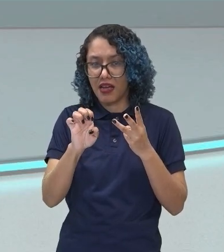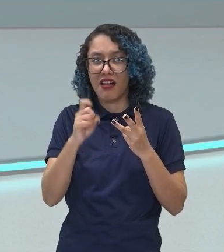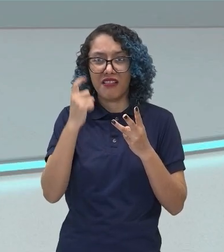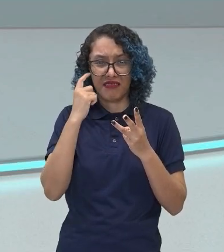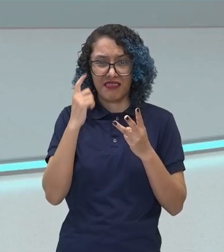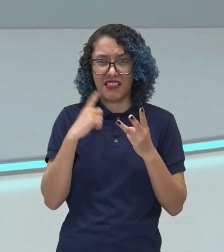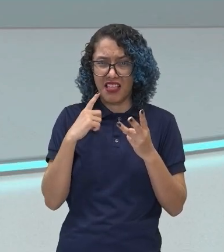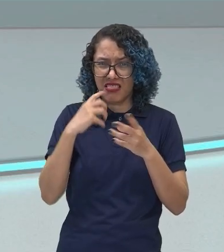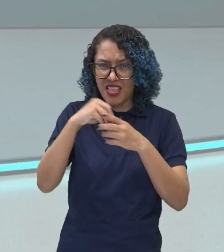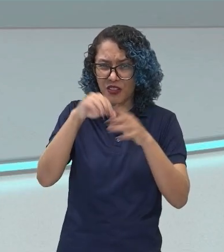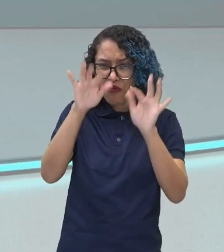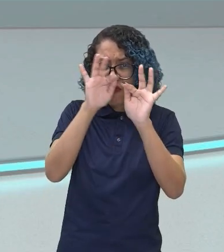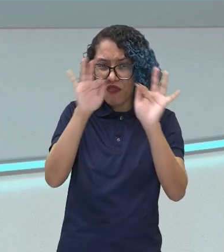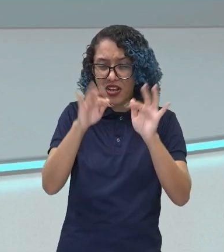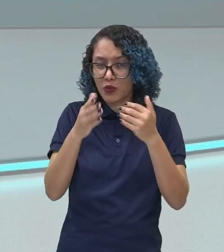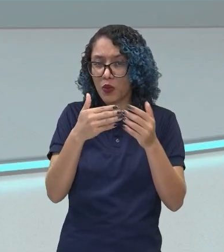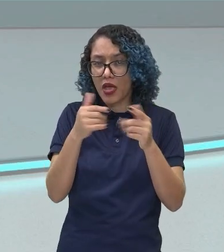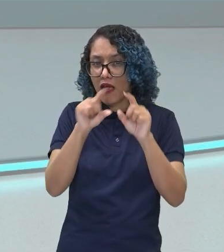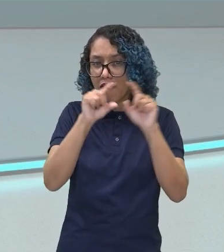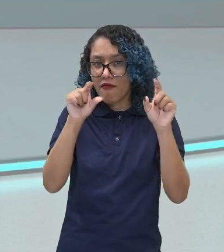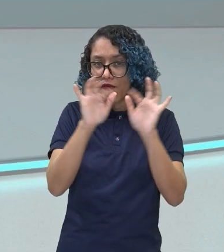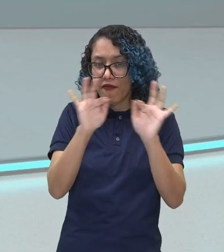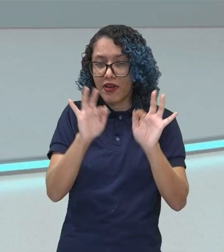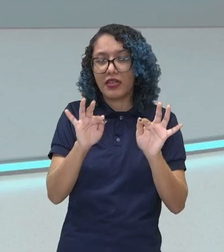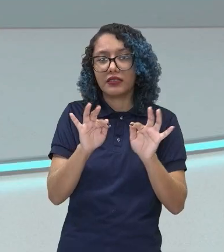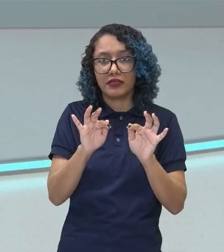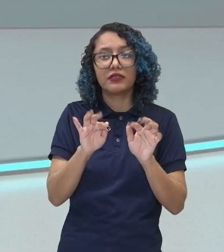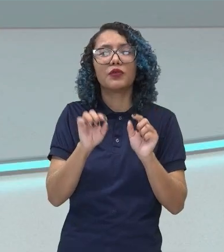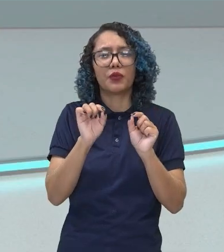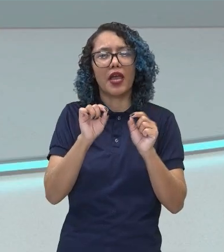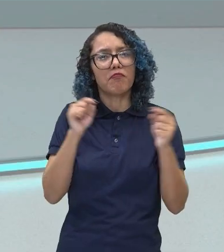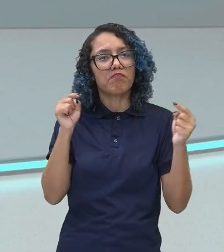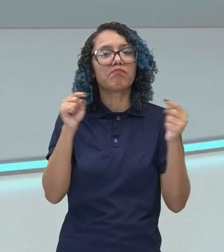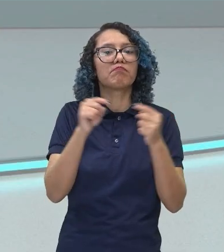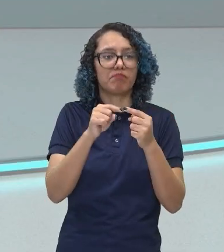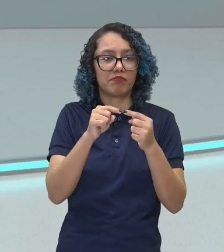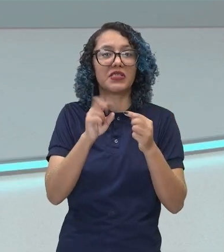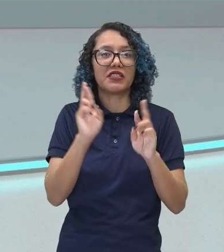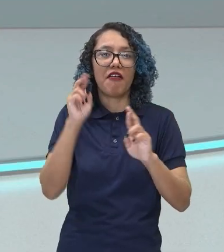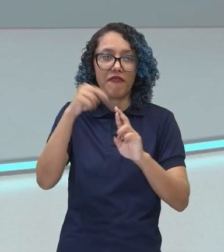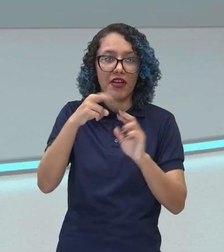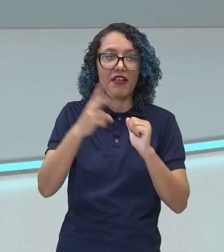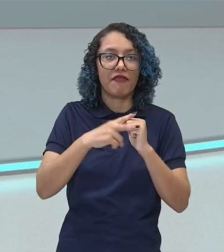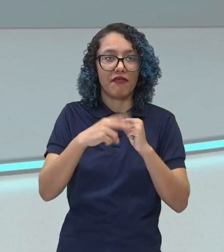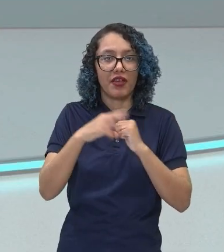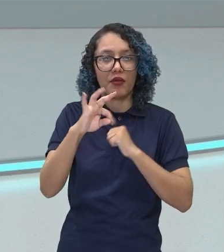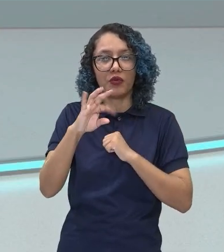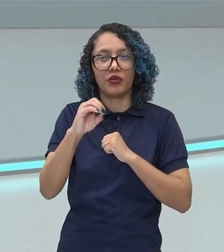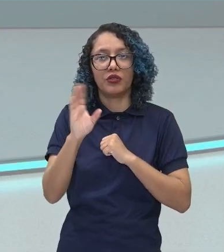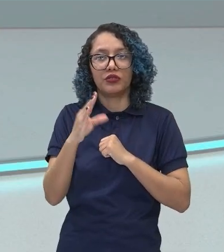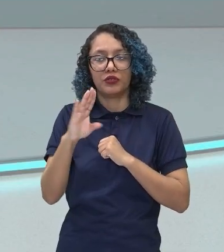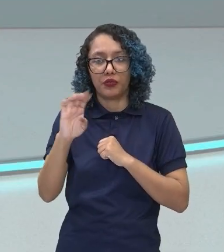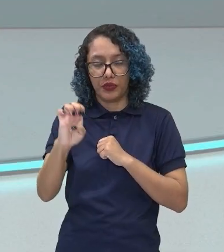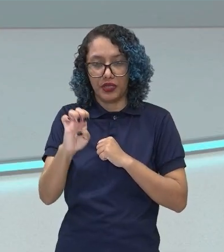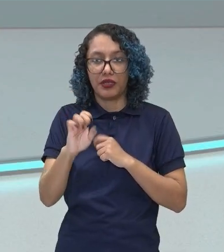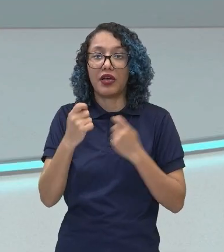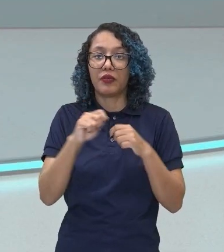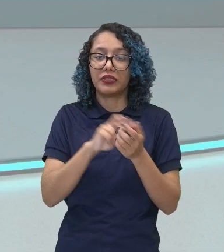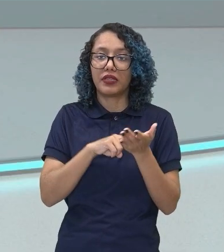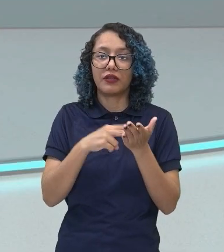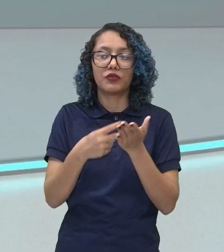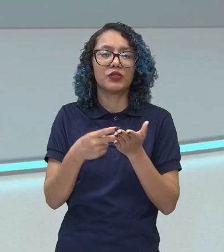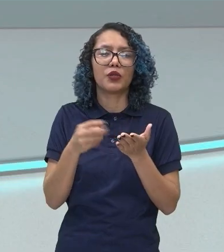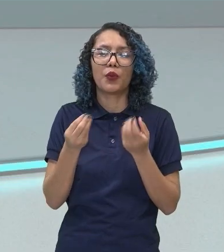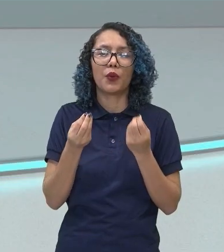frase, né, em uma frase qualquer, viram uma dessas três formas, saiba que ali o verbo to be, e vocês vão traduzi-lo sempre nessa ideia aí, né,